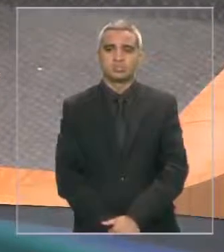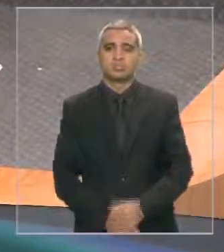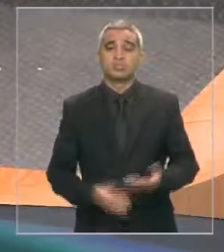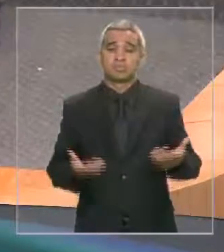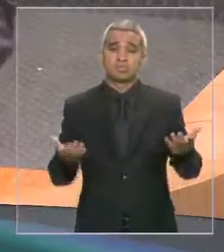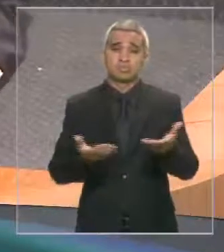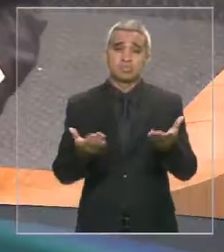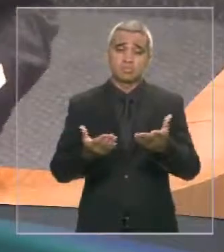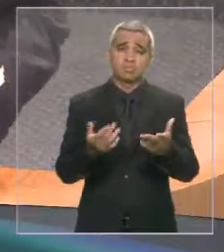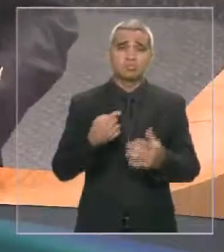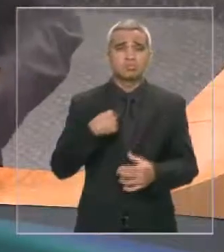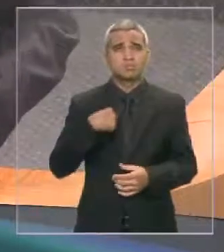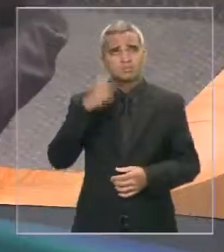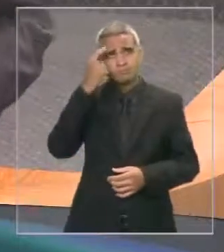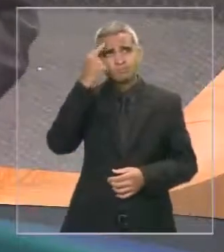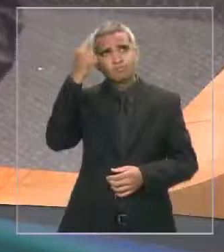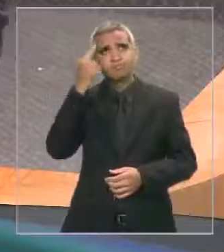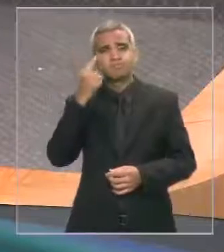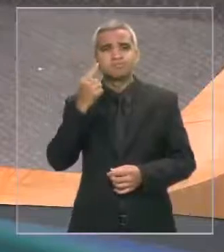discutir